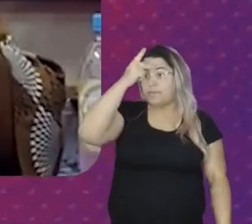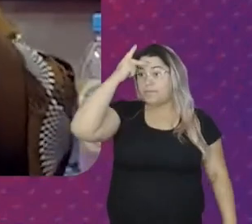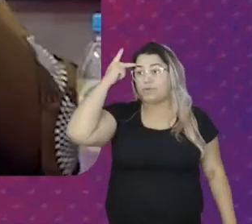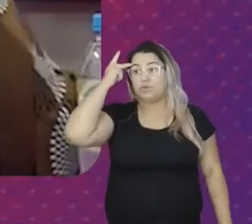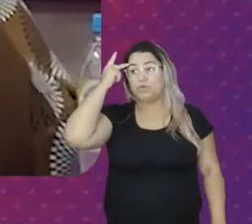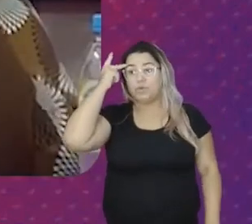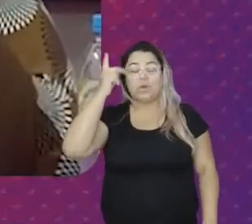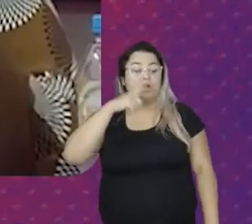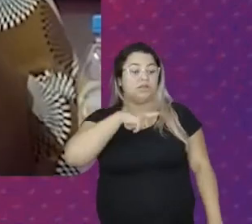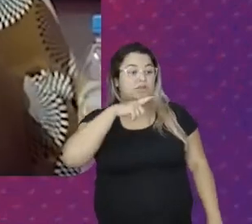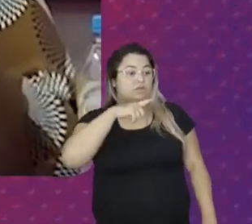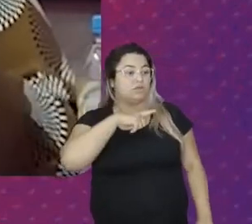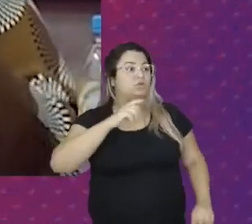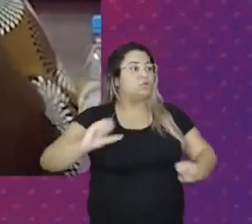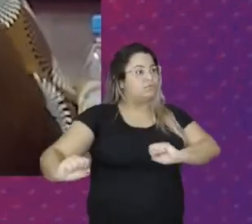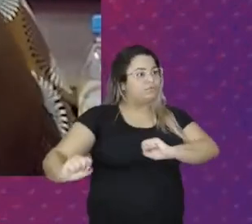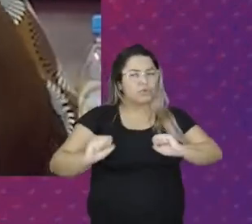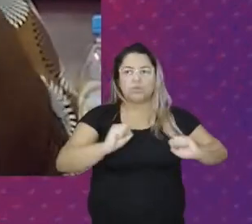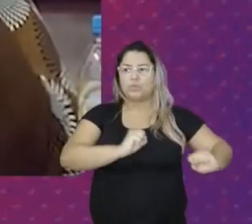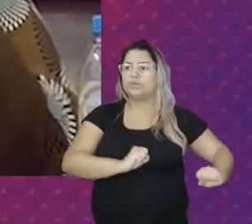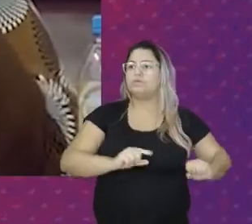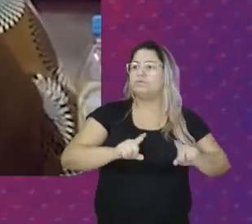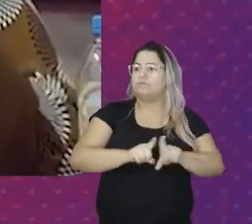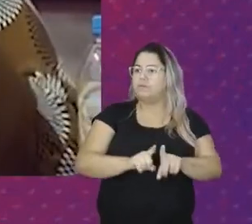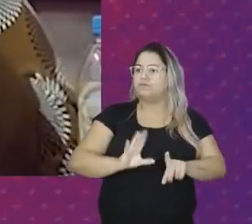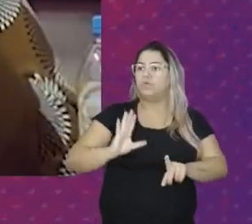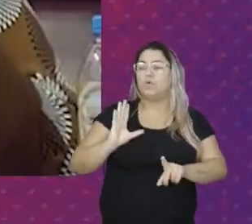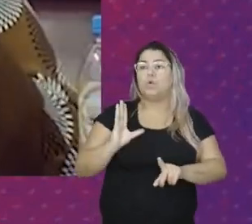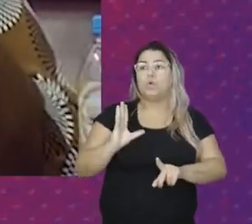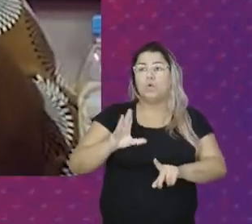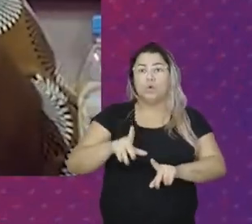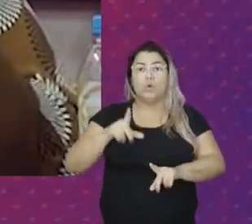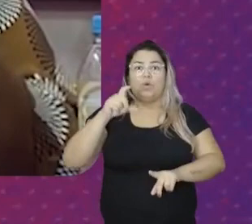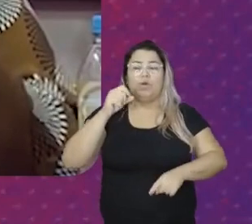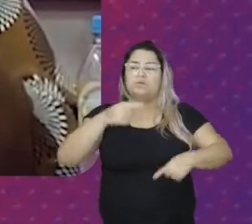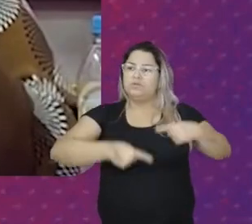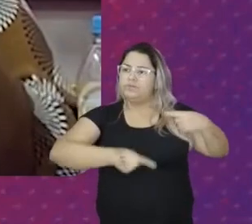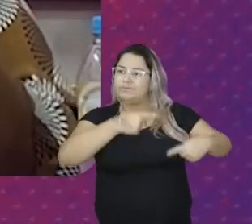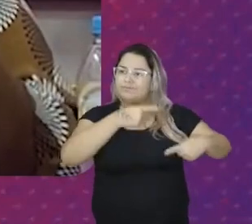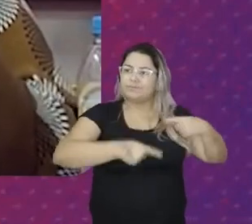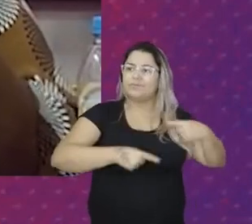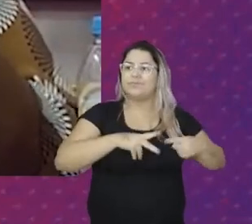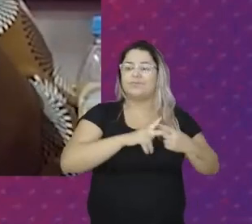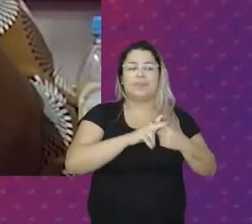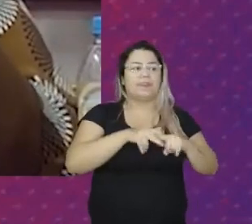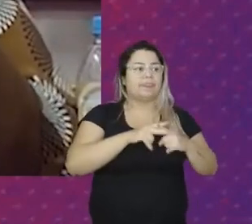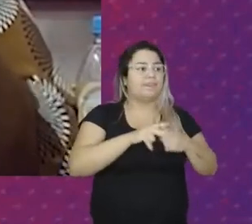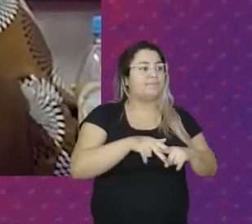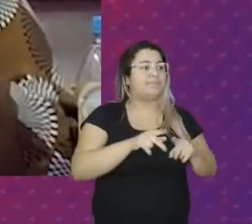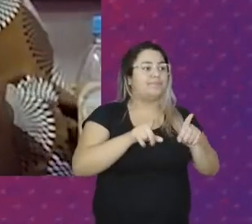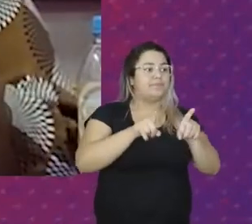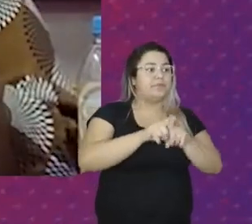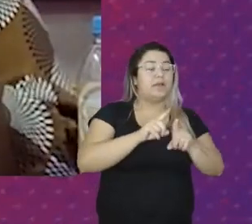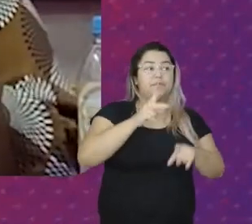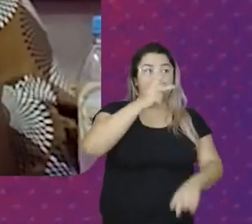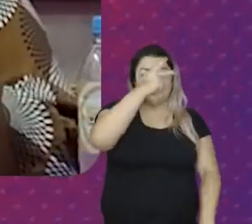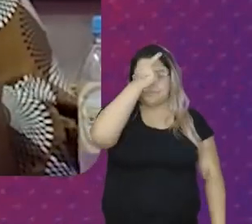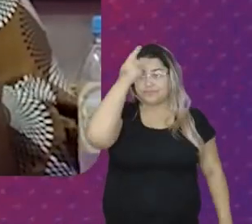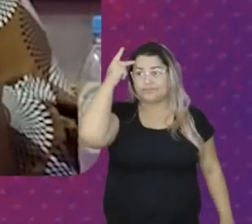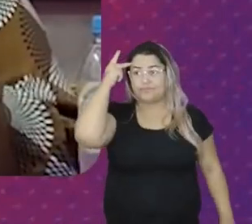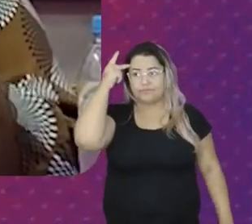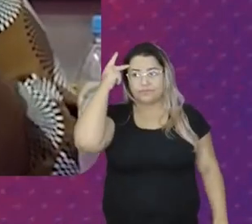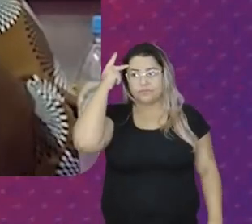que detinham o poder e que definiam naquele momento, todo o debate de reparação não foram para as pessoas